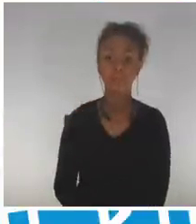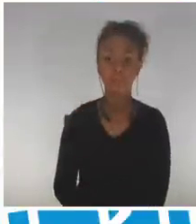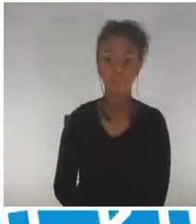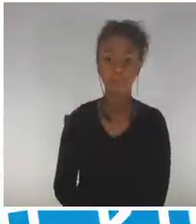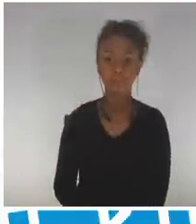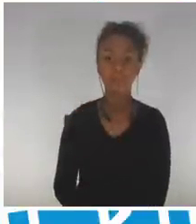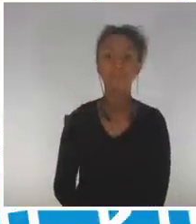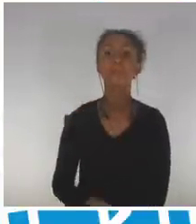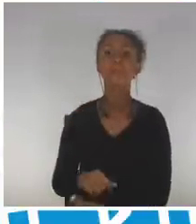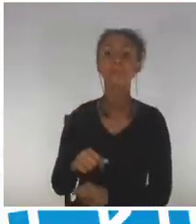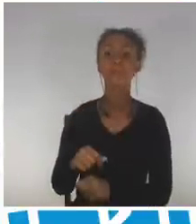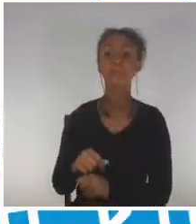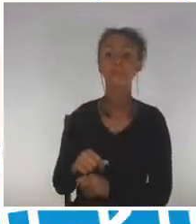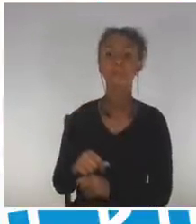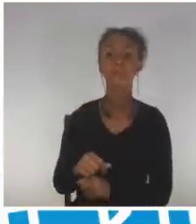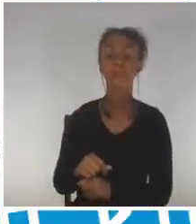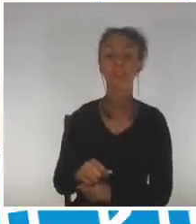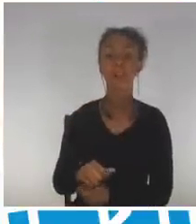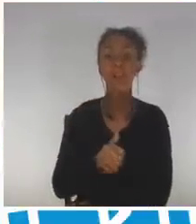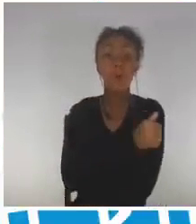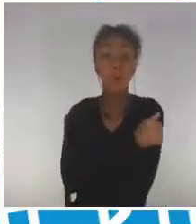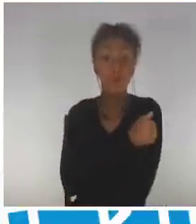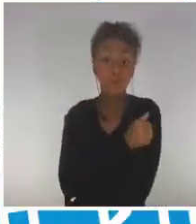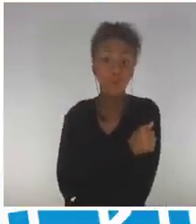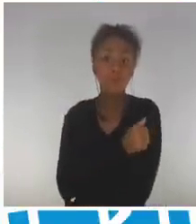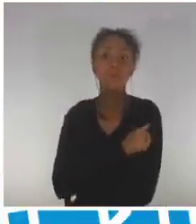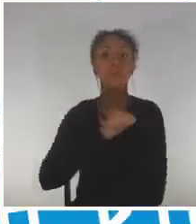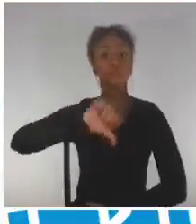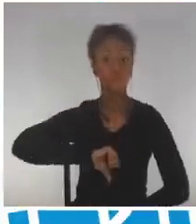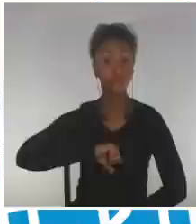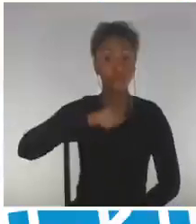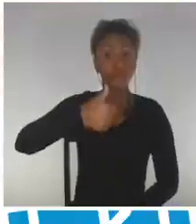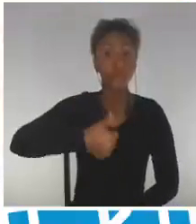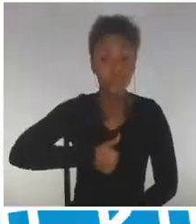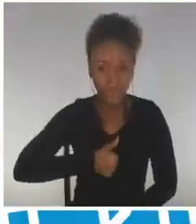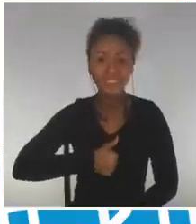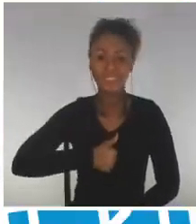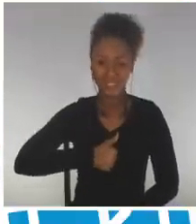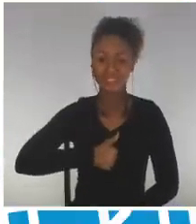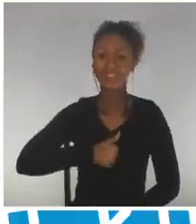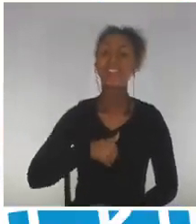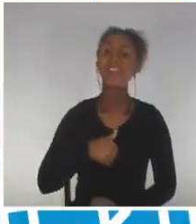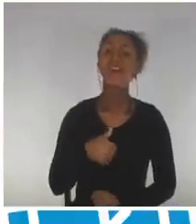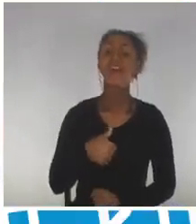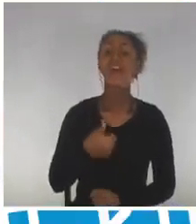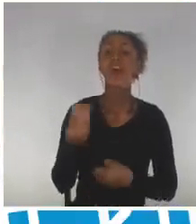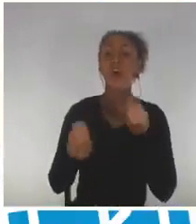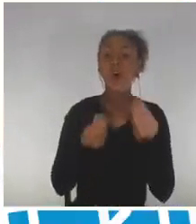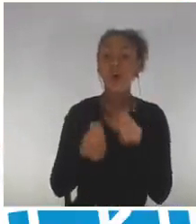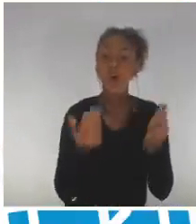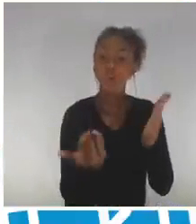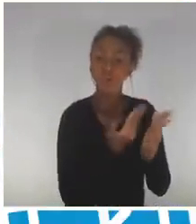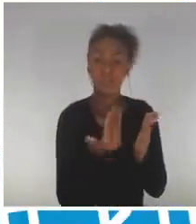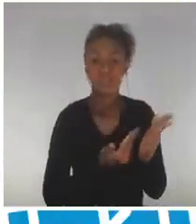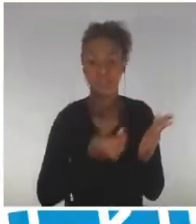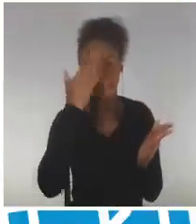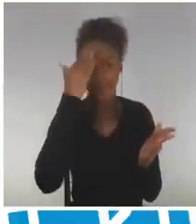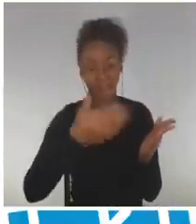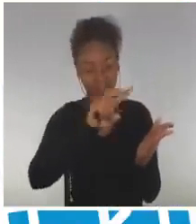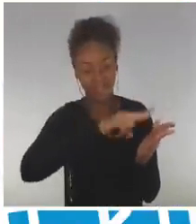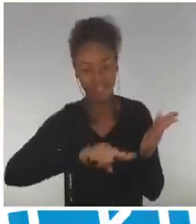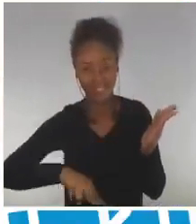dos próprios estudantes. Há tanta literatura sobre as perdas de aprendizagem, que a perda